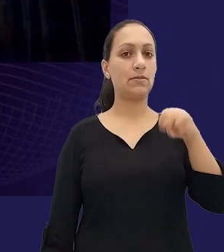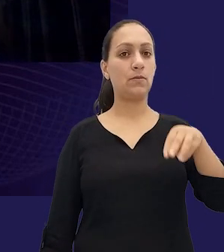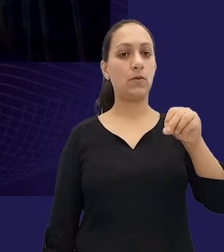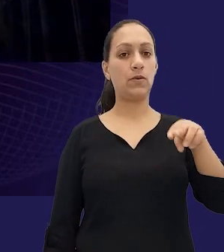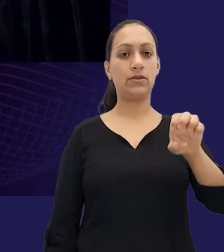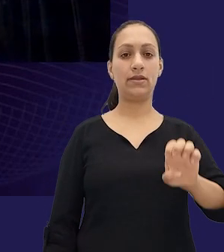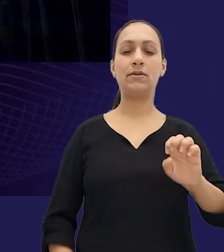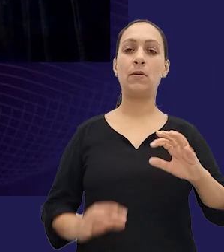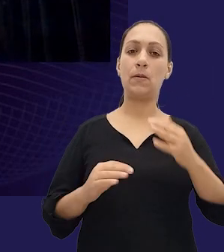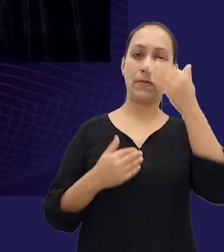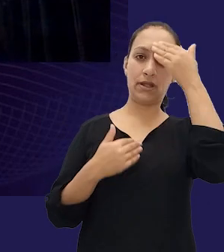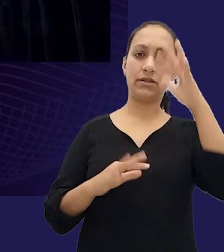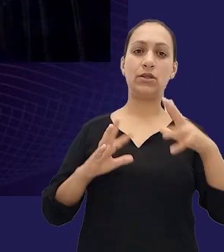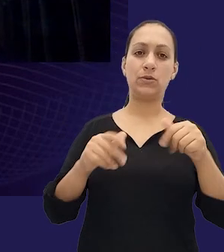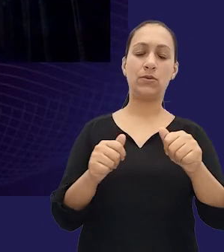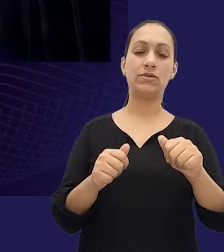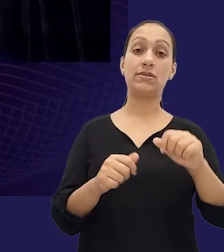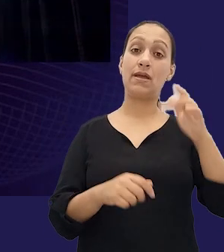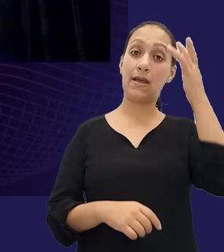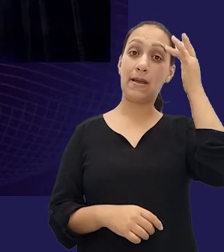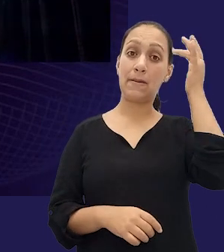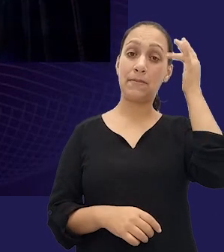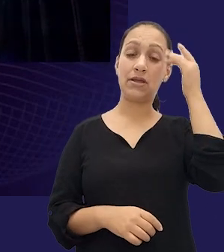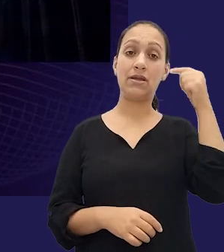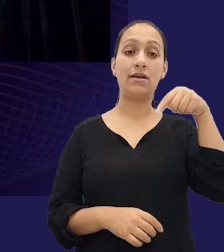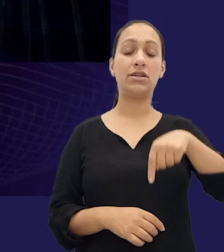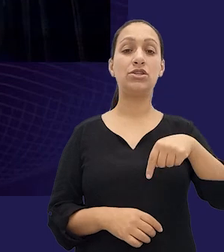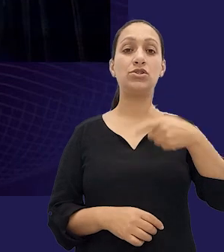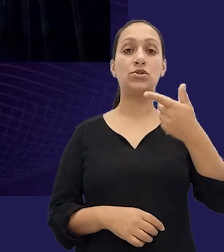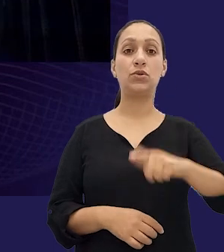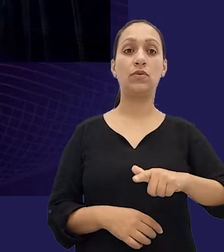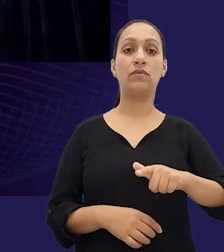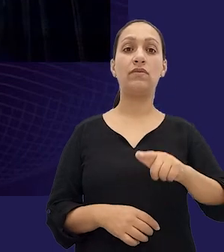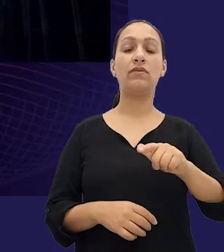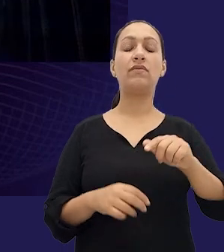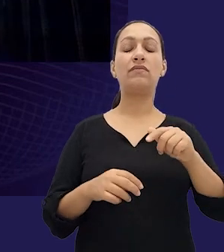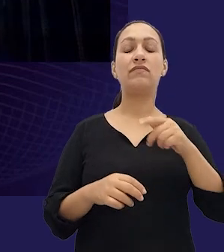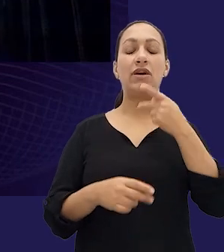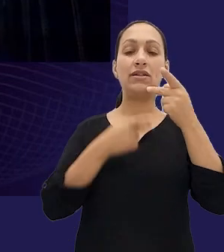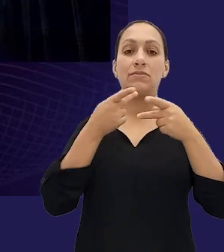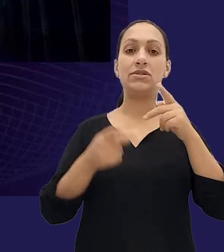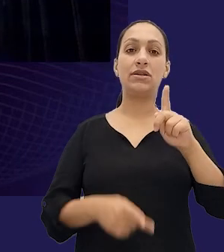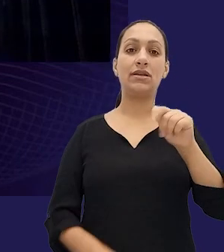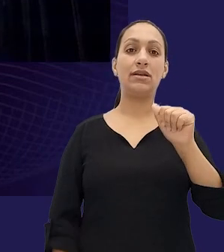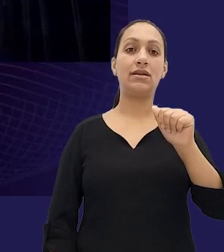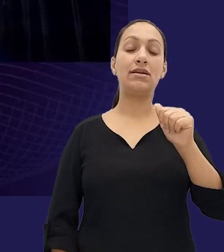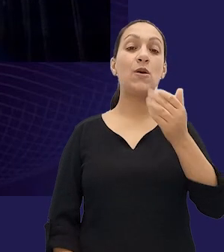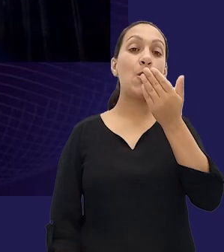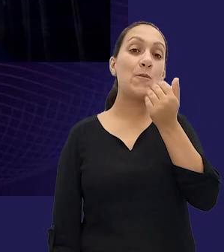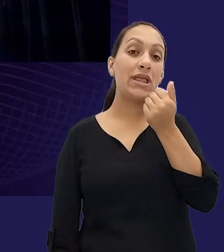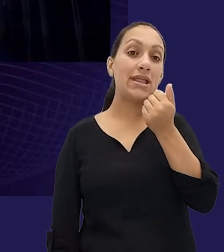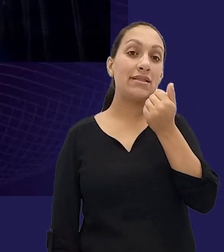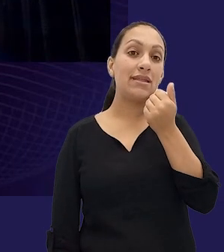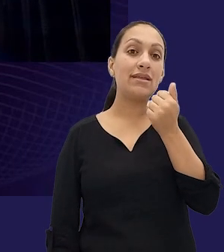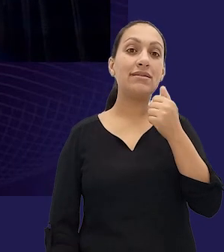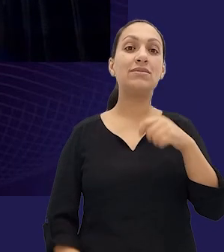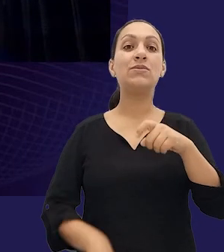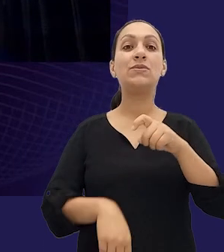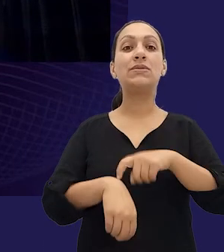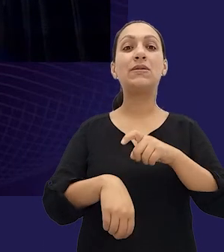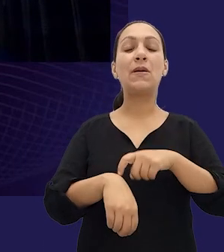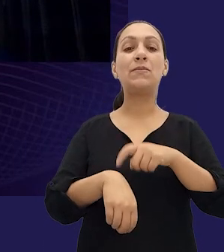todo mundo. Lembrando que amanhã temos mais um dia aqui do Pint. Amanhã vamos falar sobre gastronomia. Amanhã a gente fala de comida em tempos de home office.